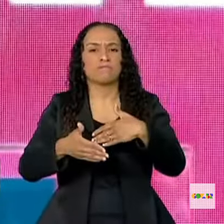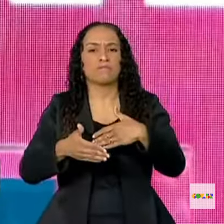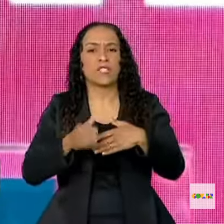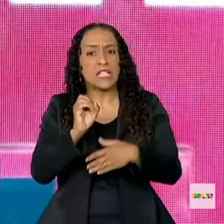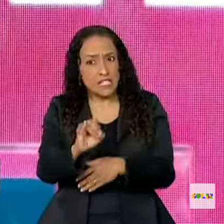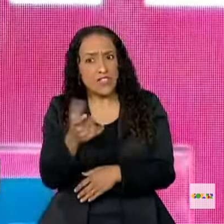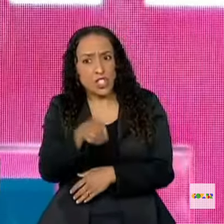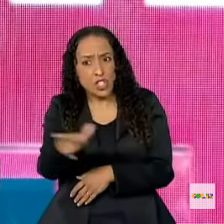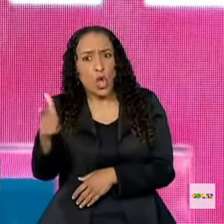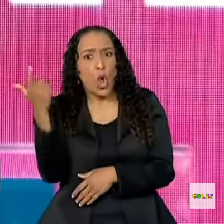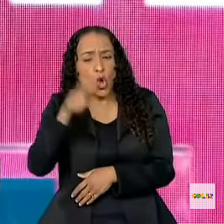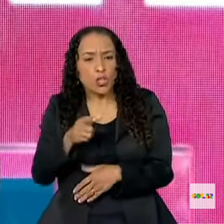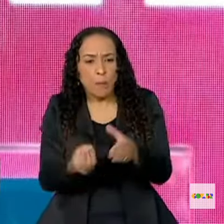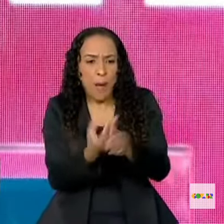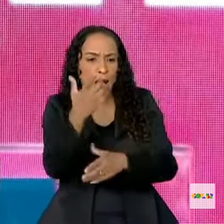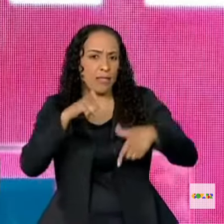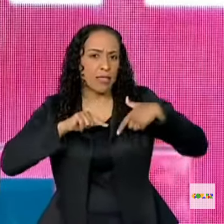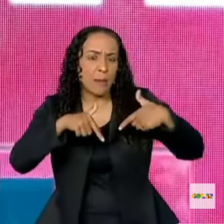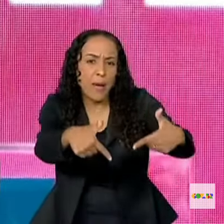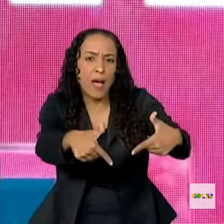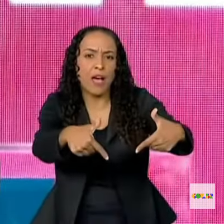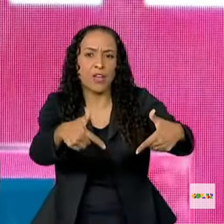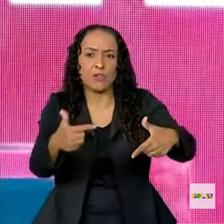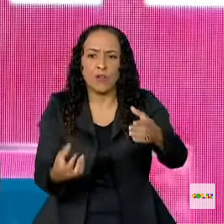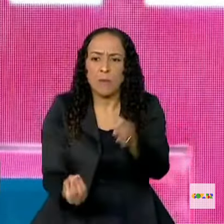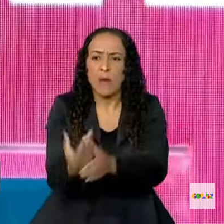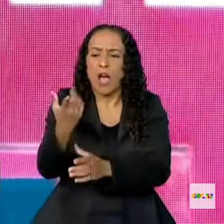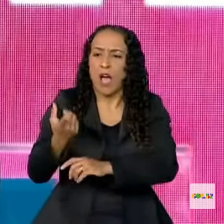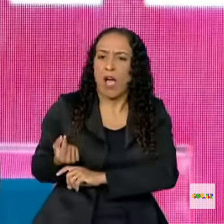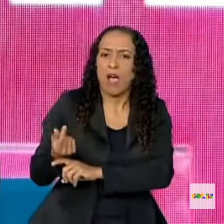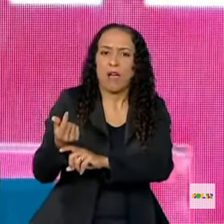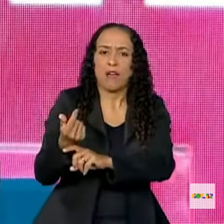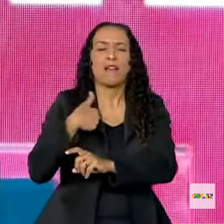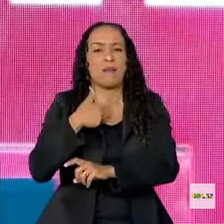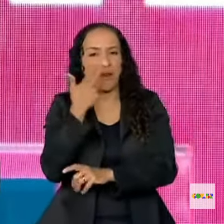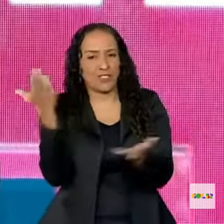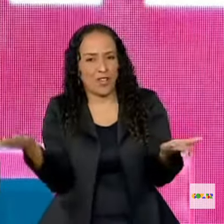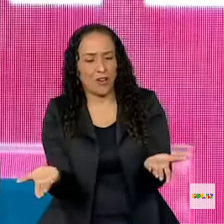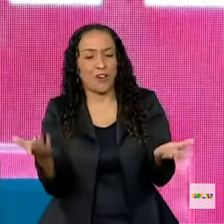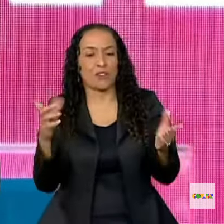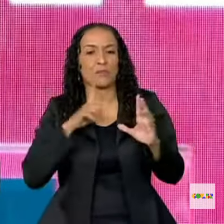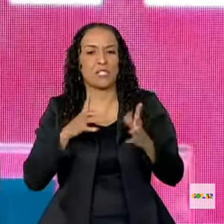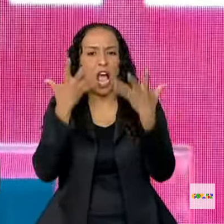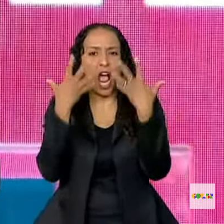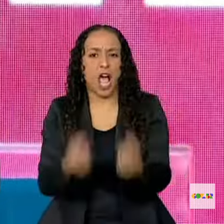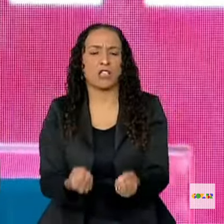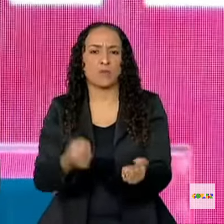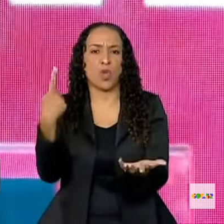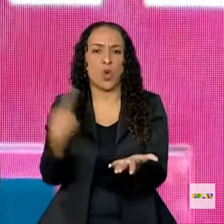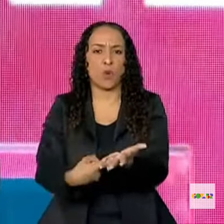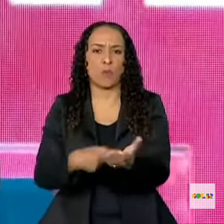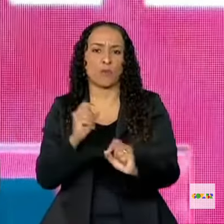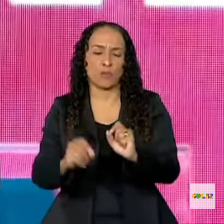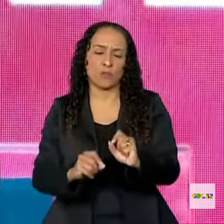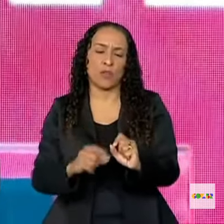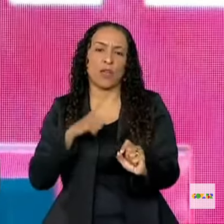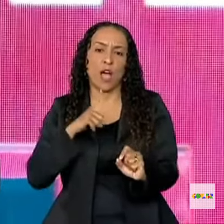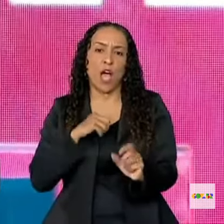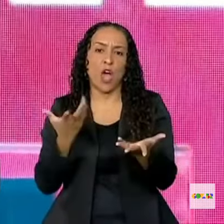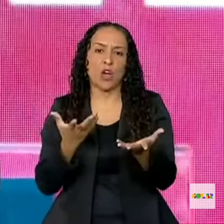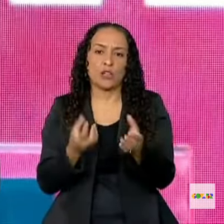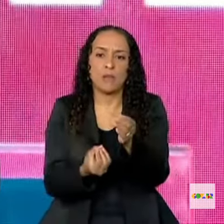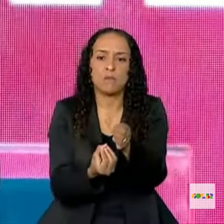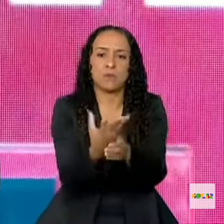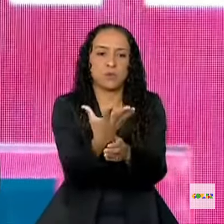vocês conseguiram gerar emprego se vocês conseguiram gerar riqueza Eu acho que agora nós temos que assumir o compromisso nós temos agora que